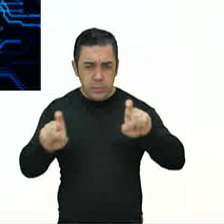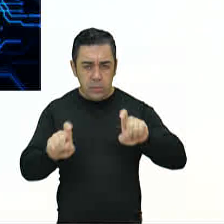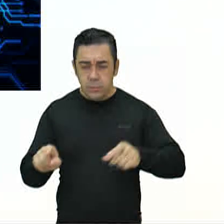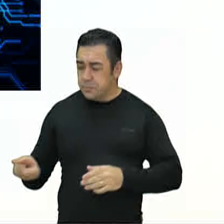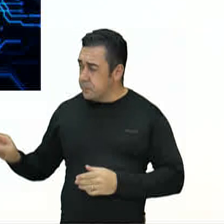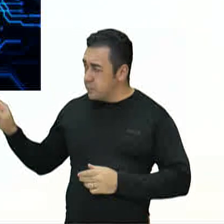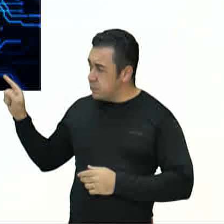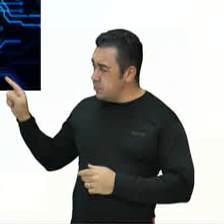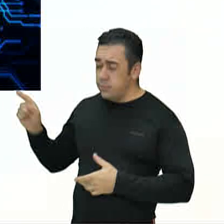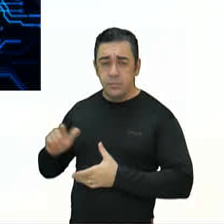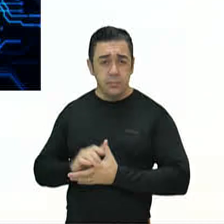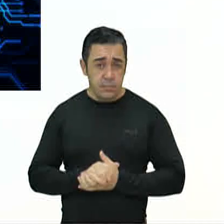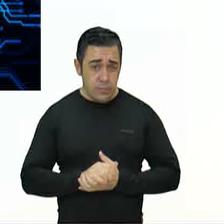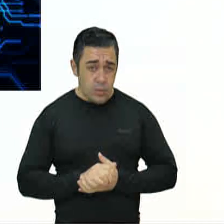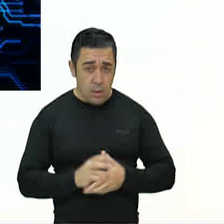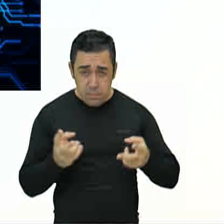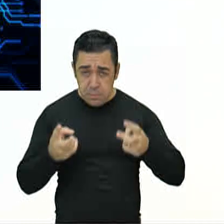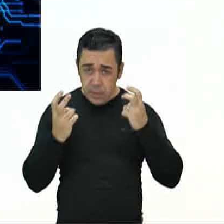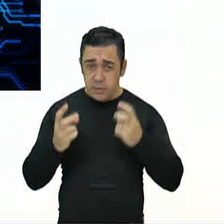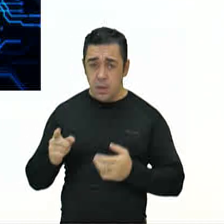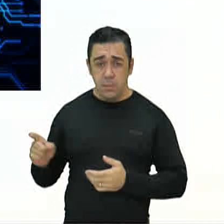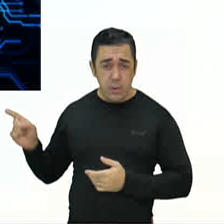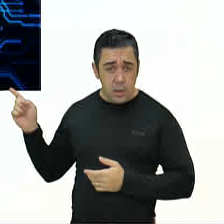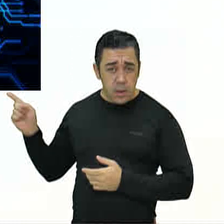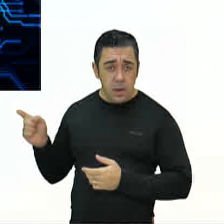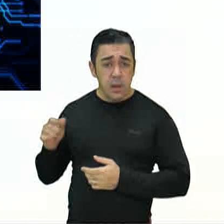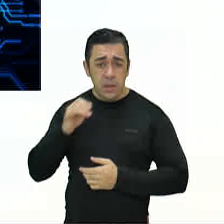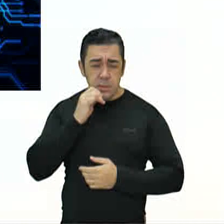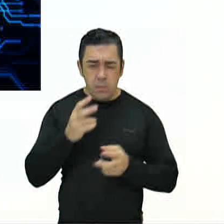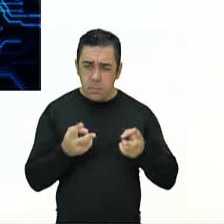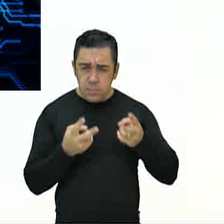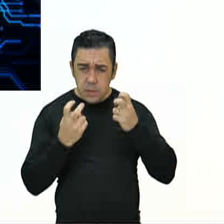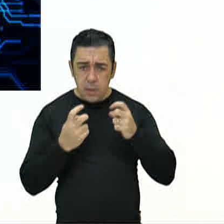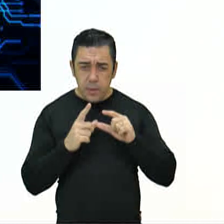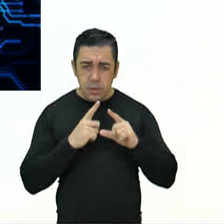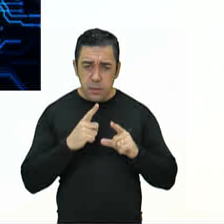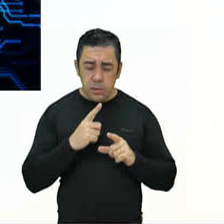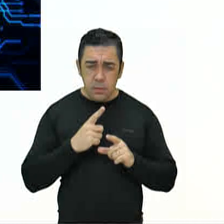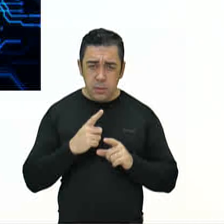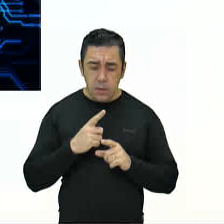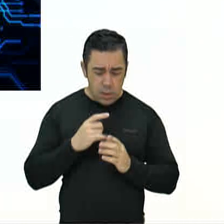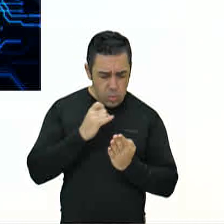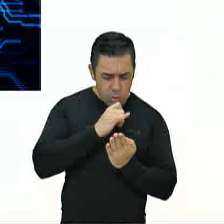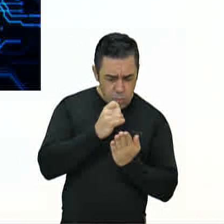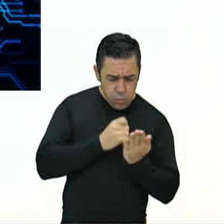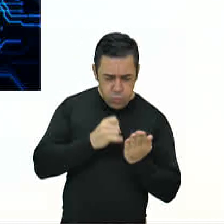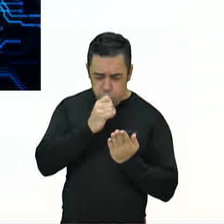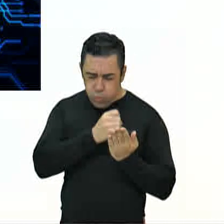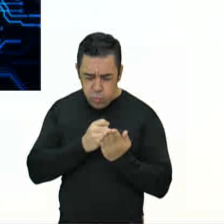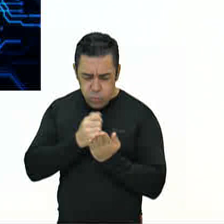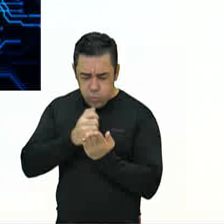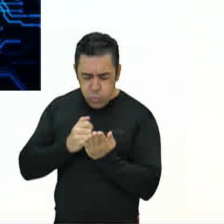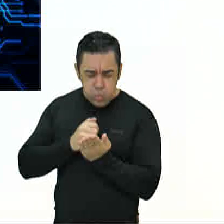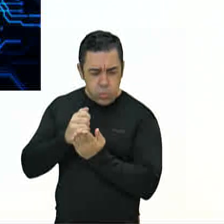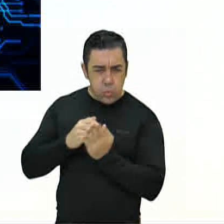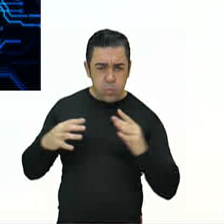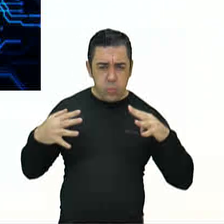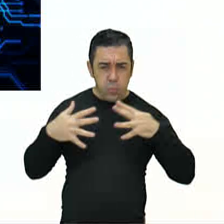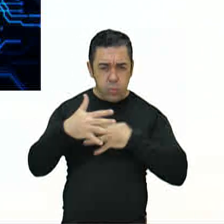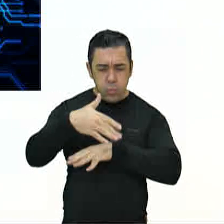Então, olhando assim essa placa, nós podemos perceber, né, que num circuito elétrico podemos